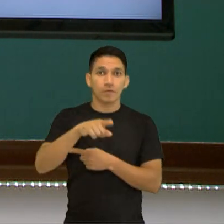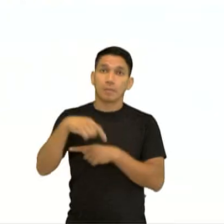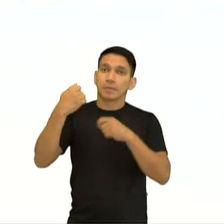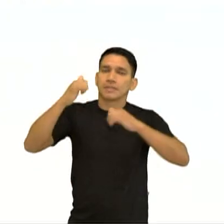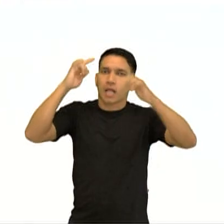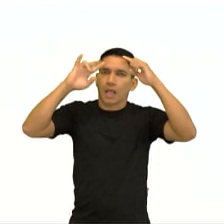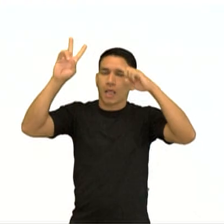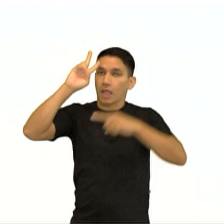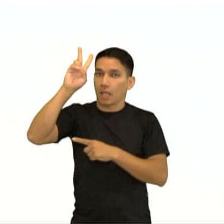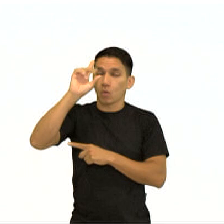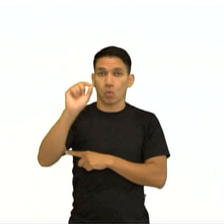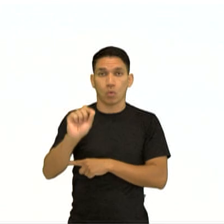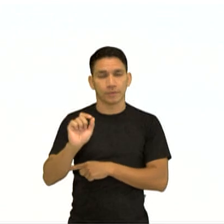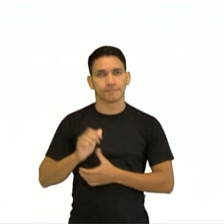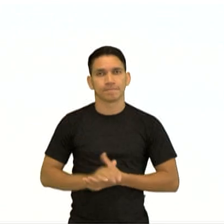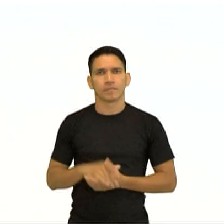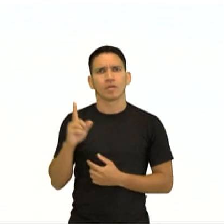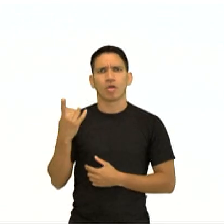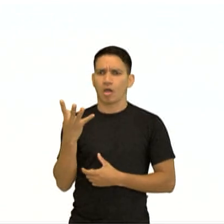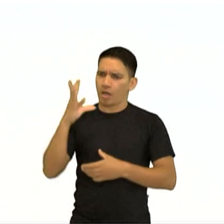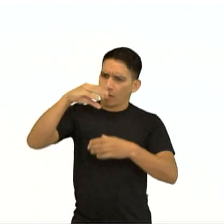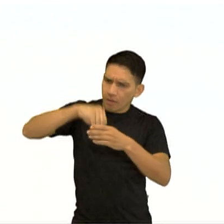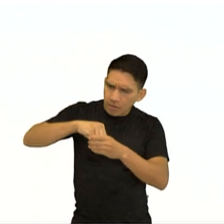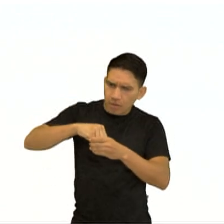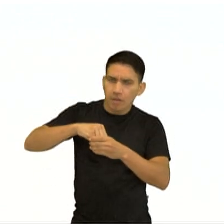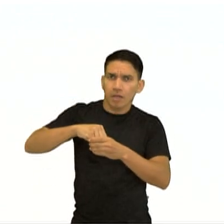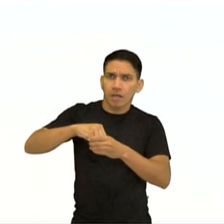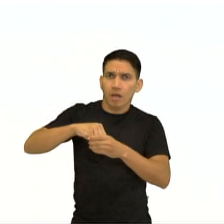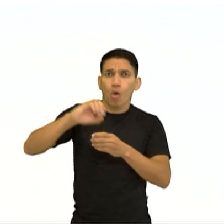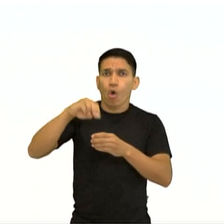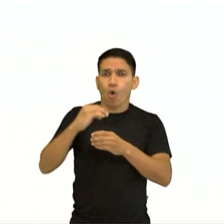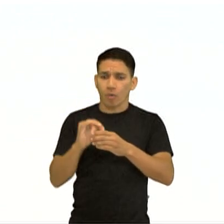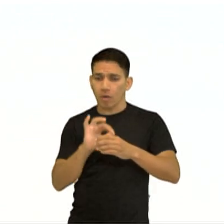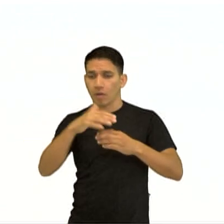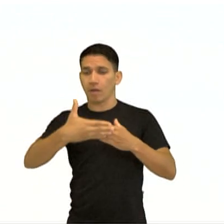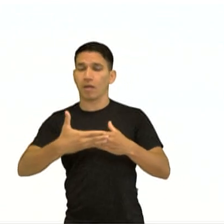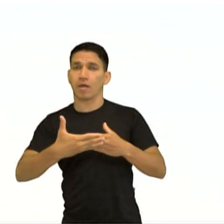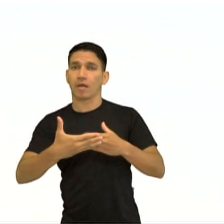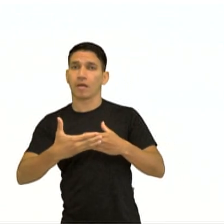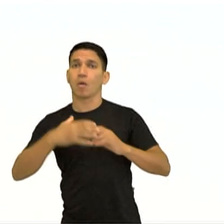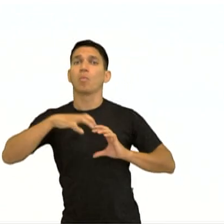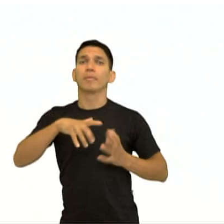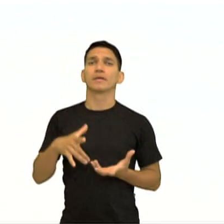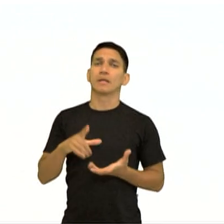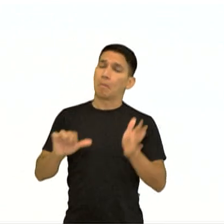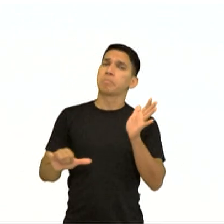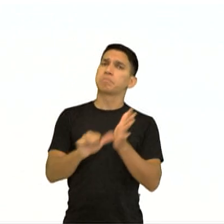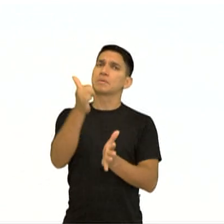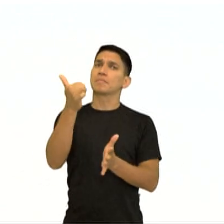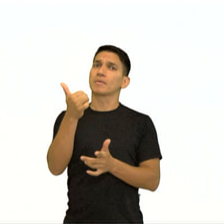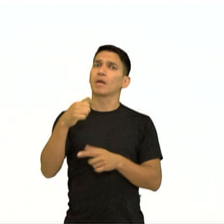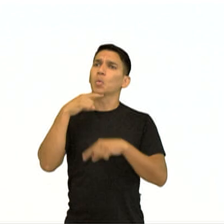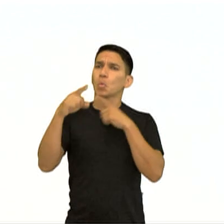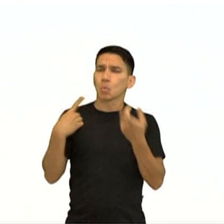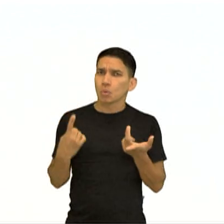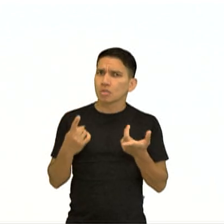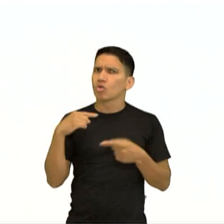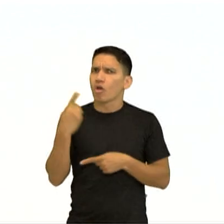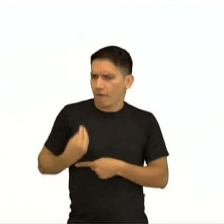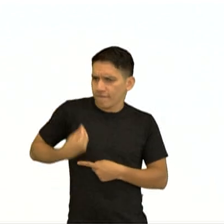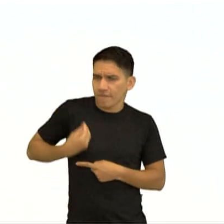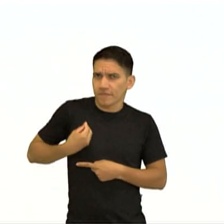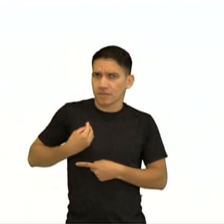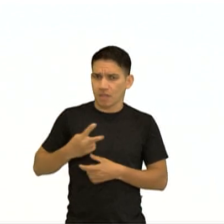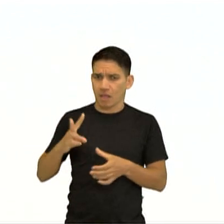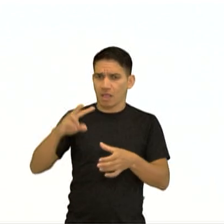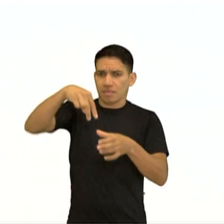pensar que vivemos no interior ou na superfície do planeta. É a primeira questão que você tem que fazer. A gente está vivendo dentro da Terra ou em cima da